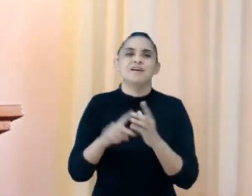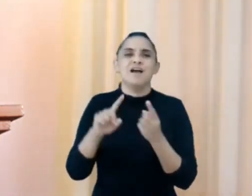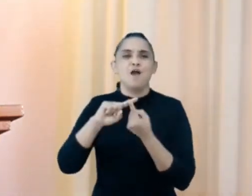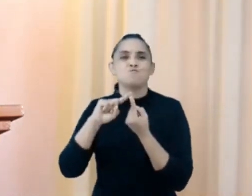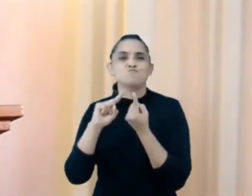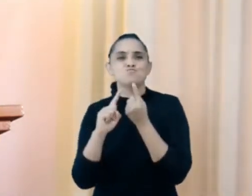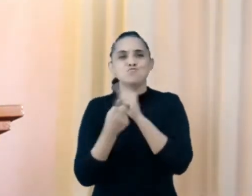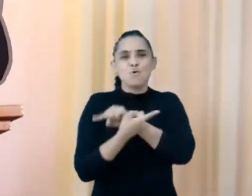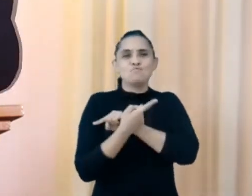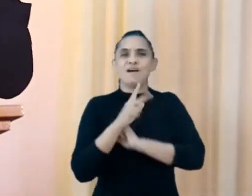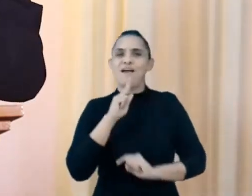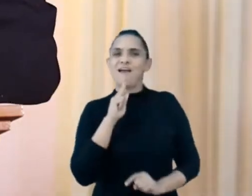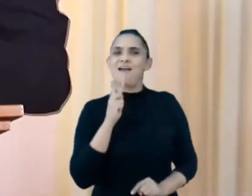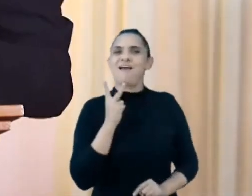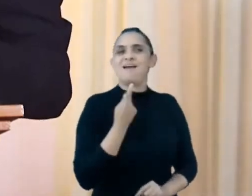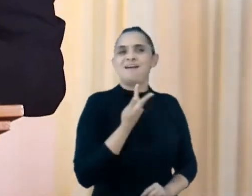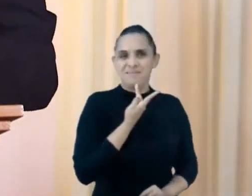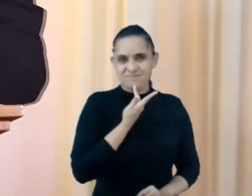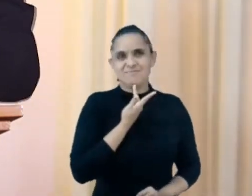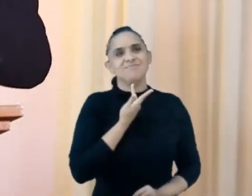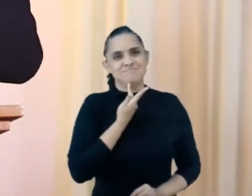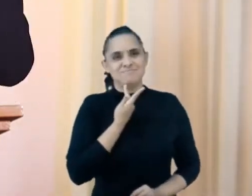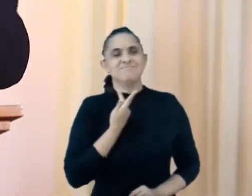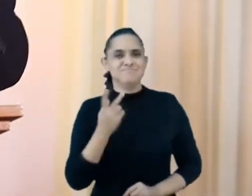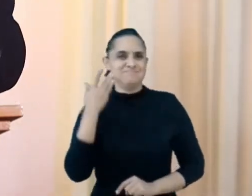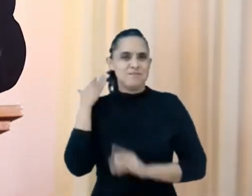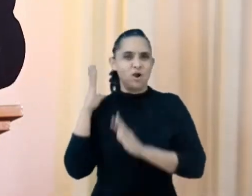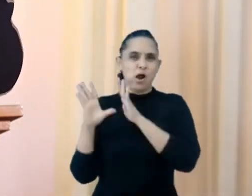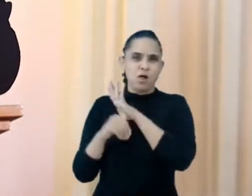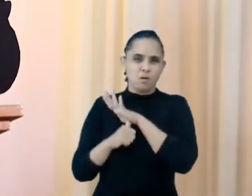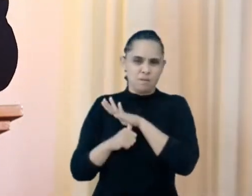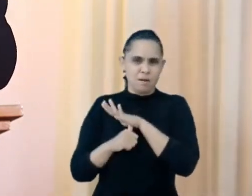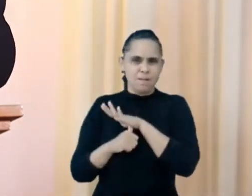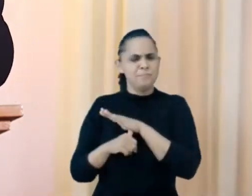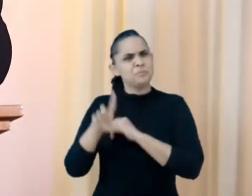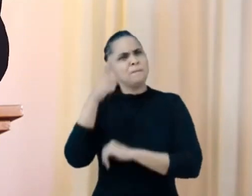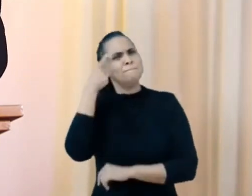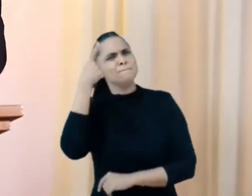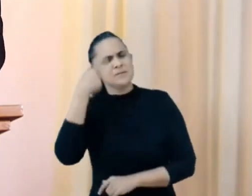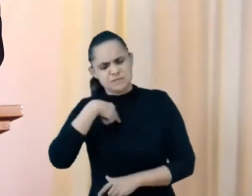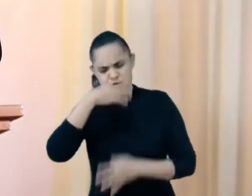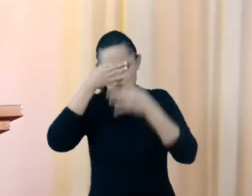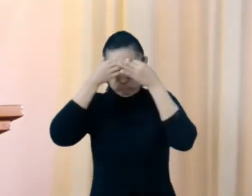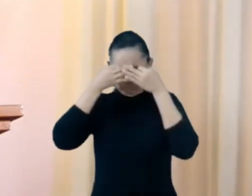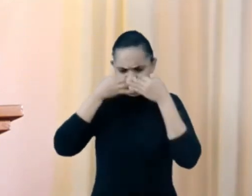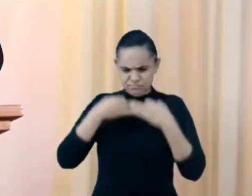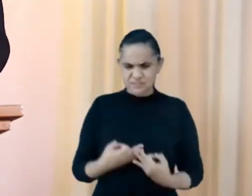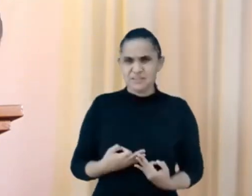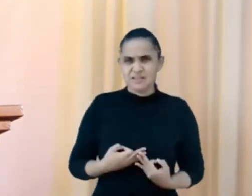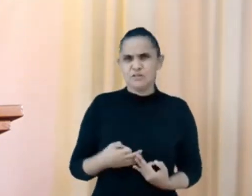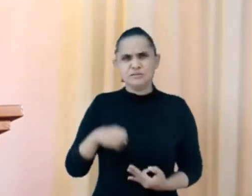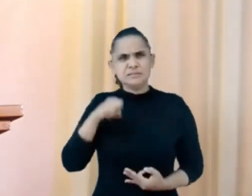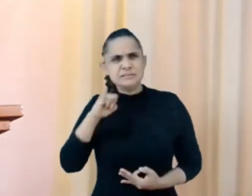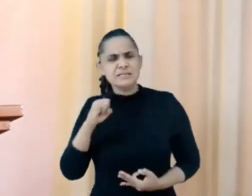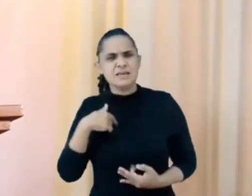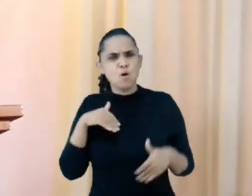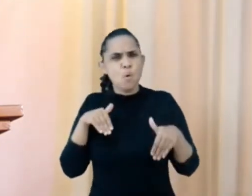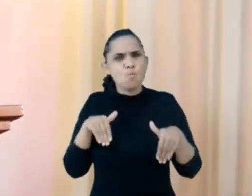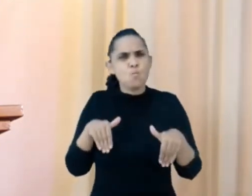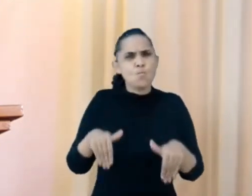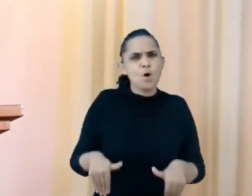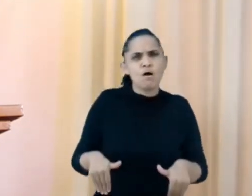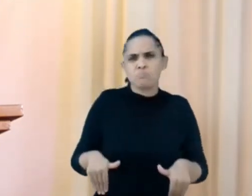comigo? Isso me fala que por mais honesto que eu seja, se eu não estiver disposto a